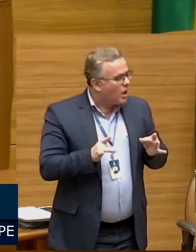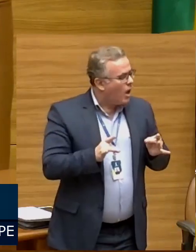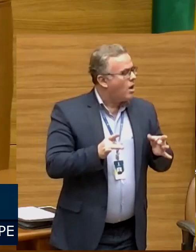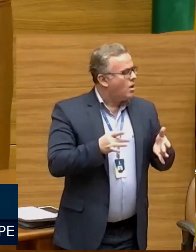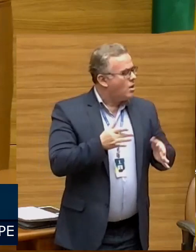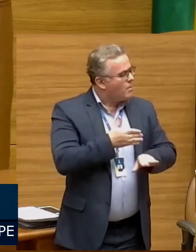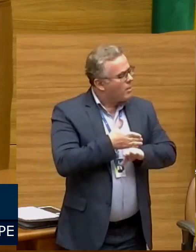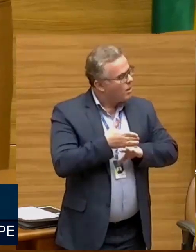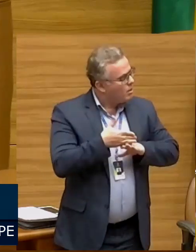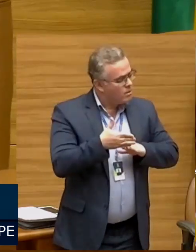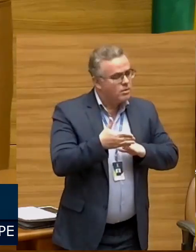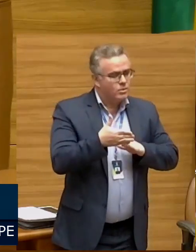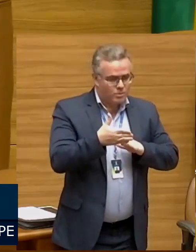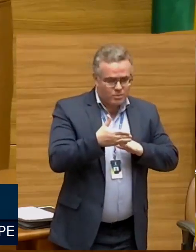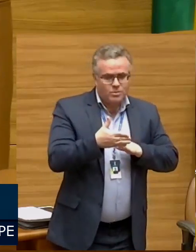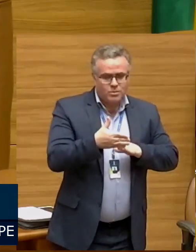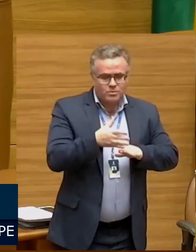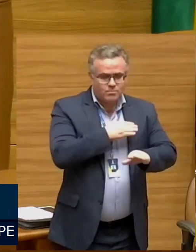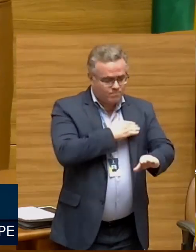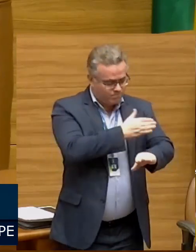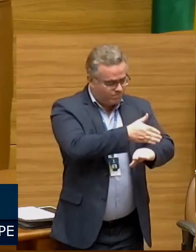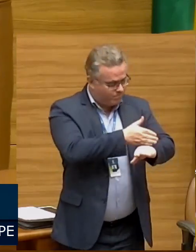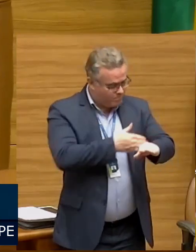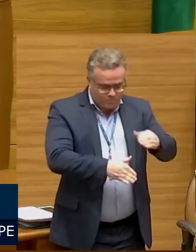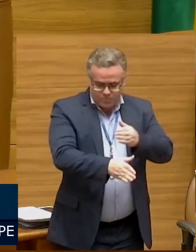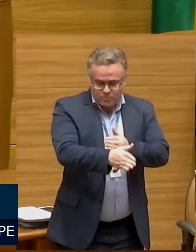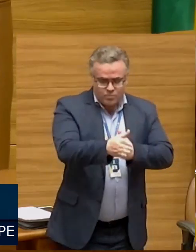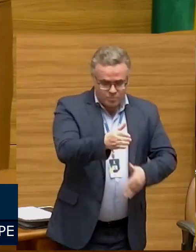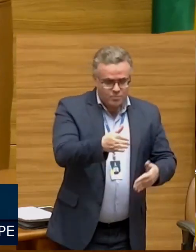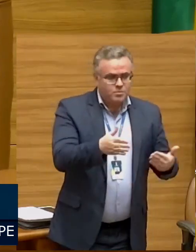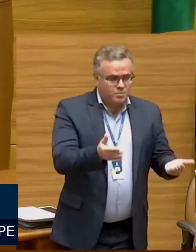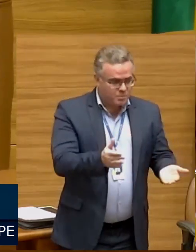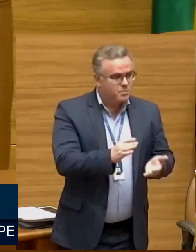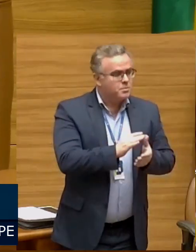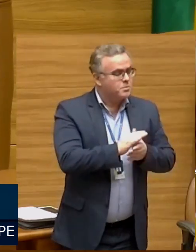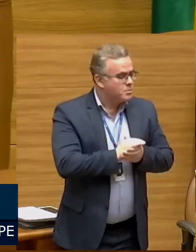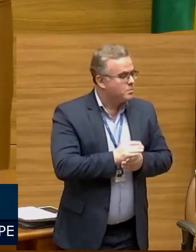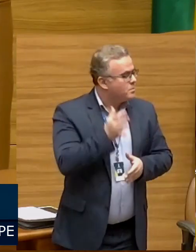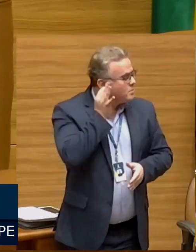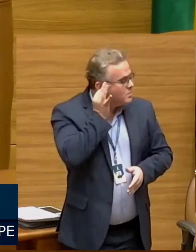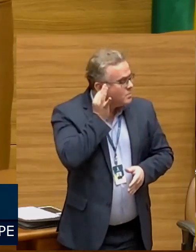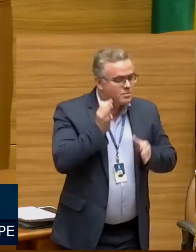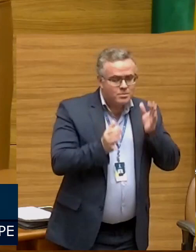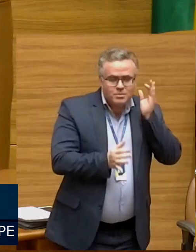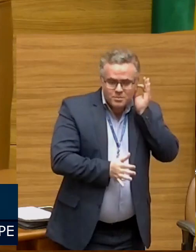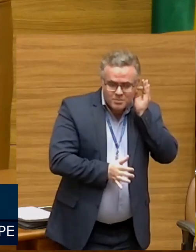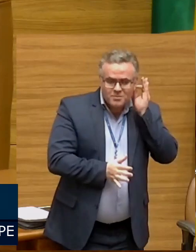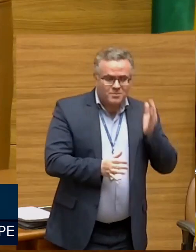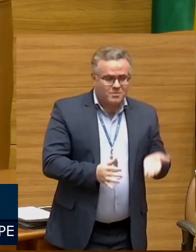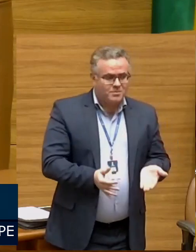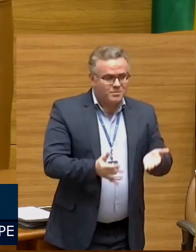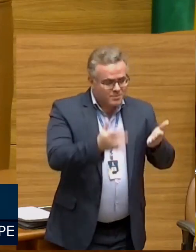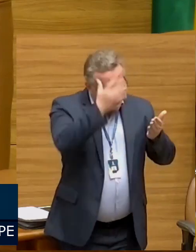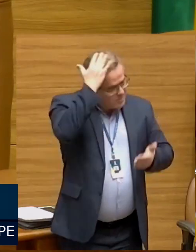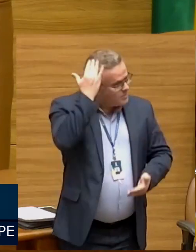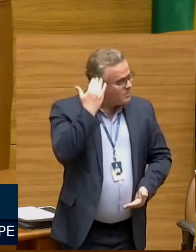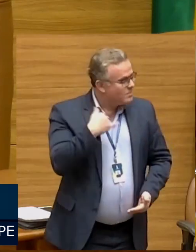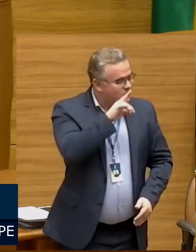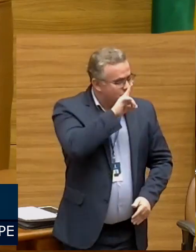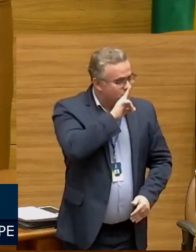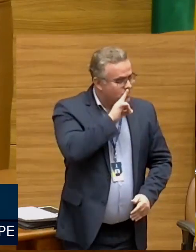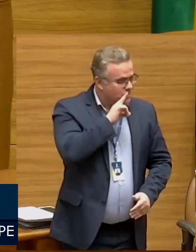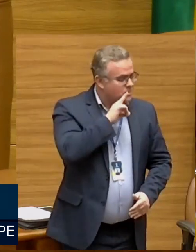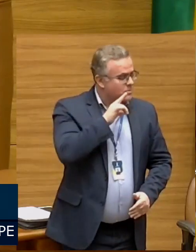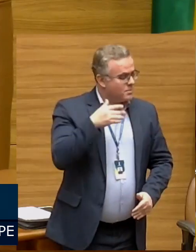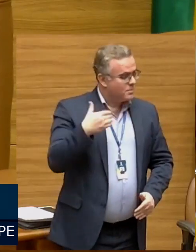de manga longa, bufante, de brincos, cabelos louro médio, um